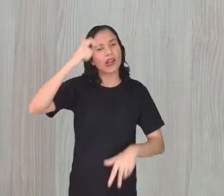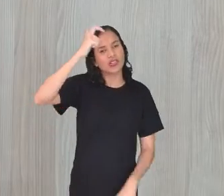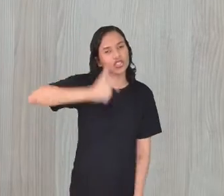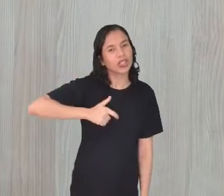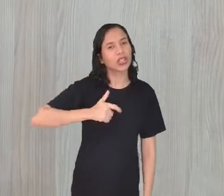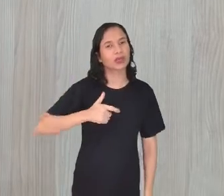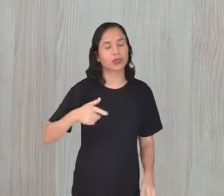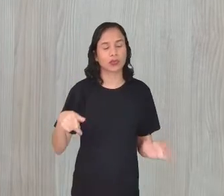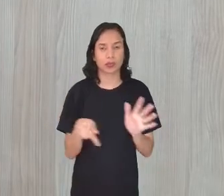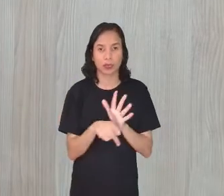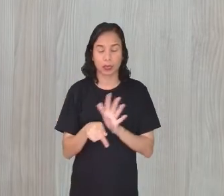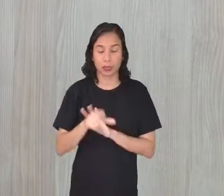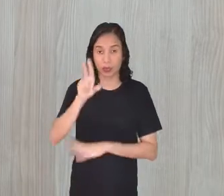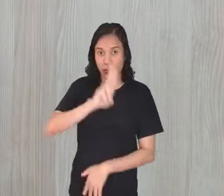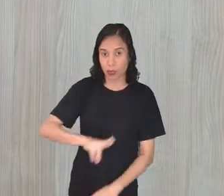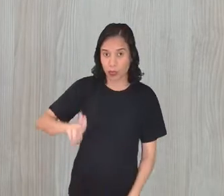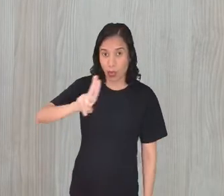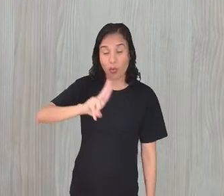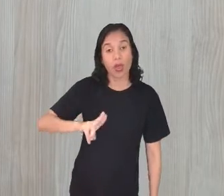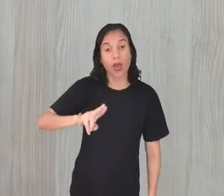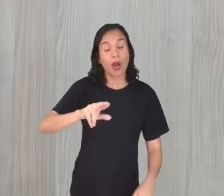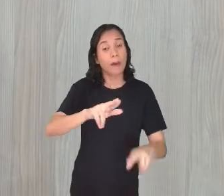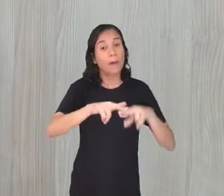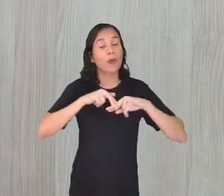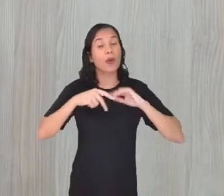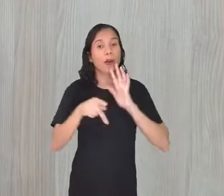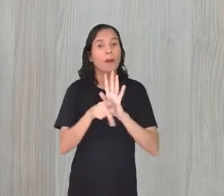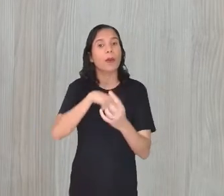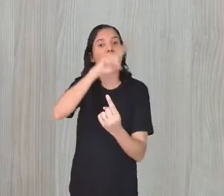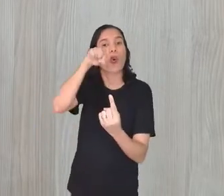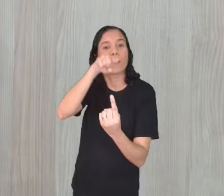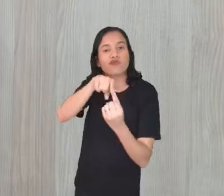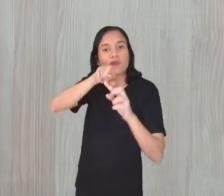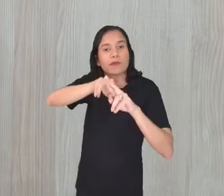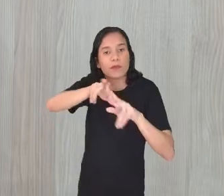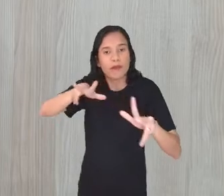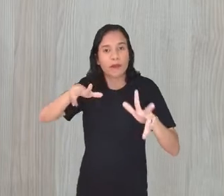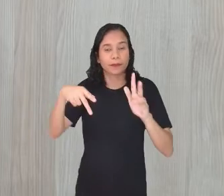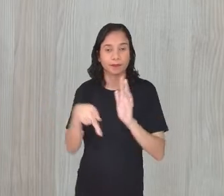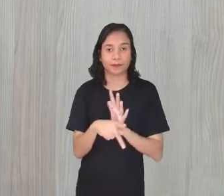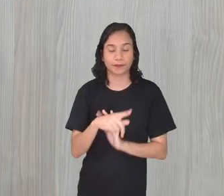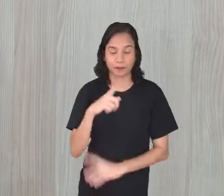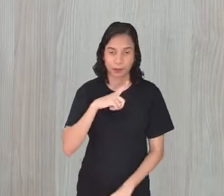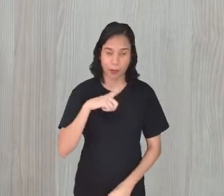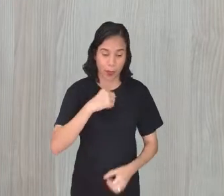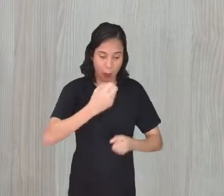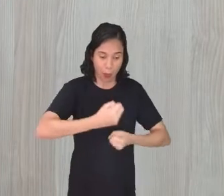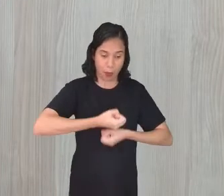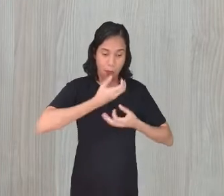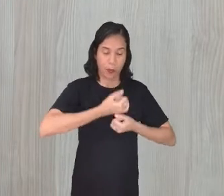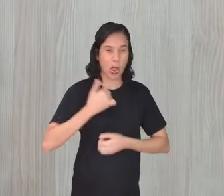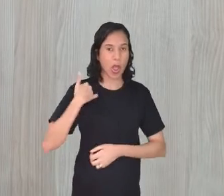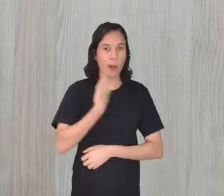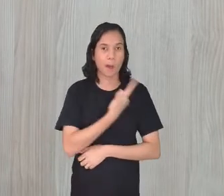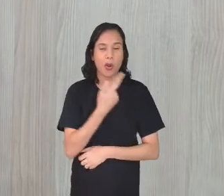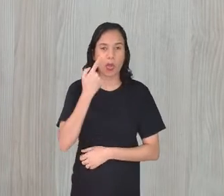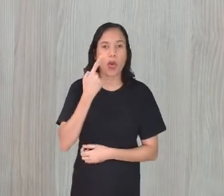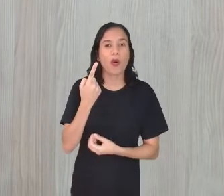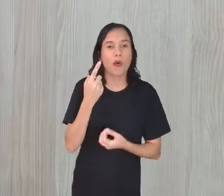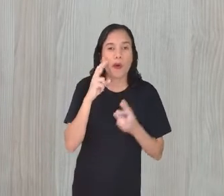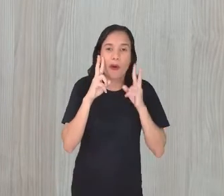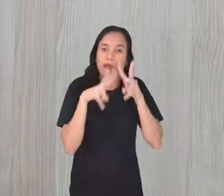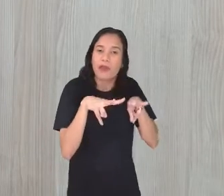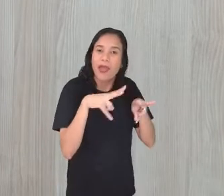formas distintas de se usar a linguagem porque há propósitos distintos. Isso. No poema, a gente vê que há um engenho, há